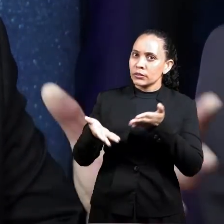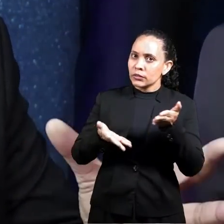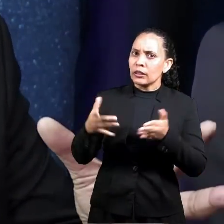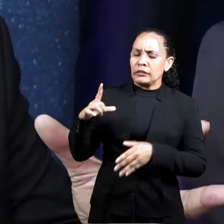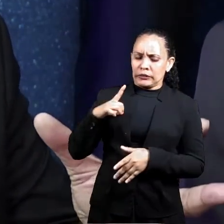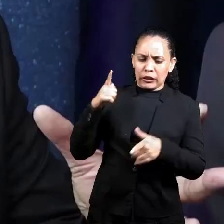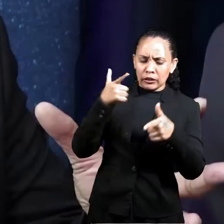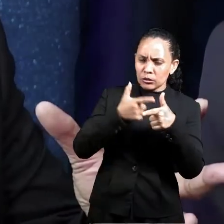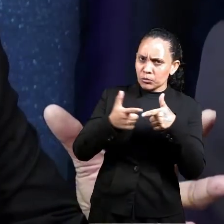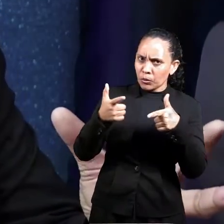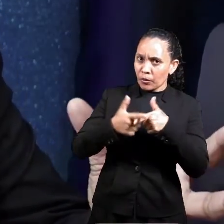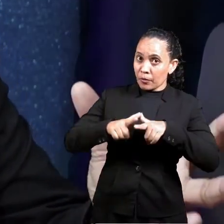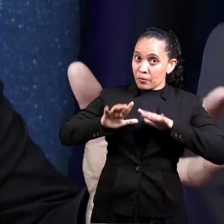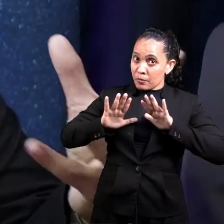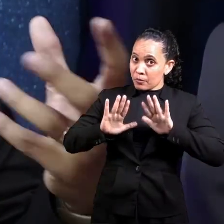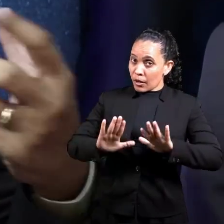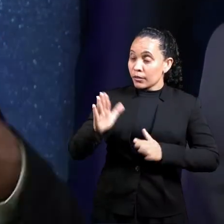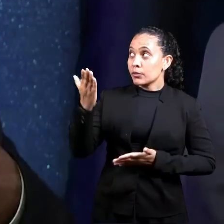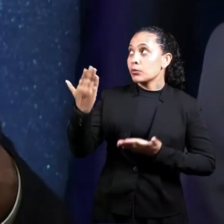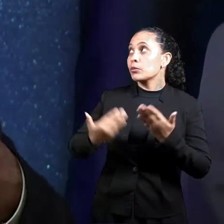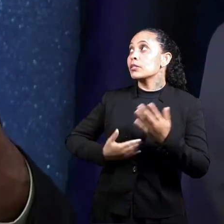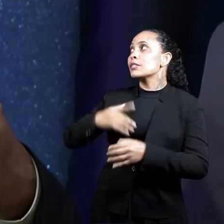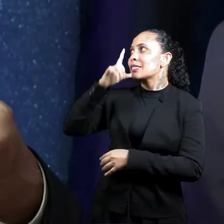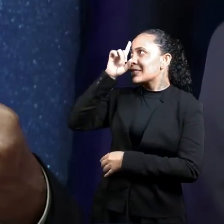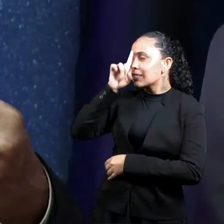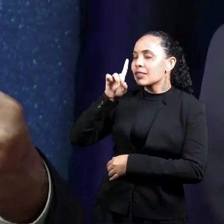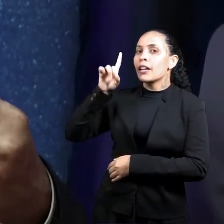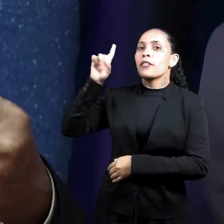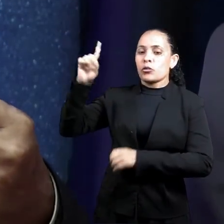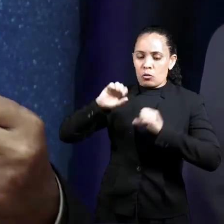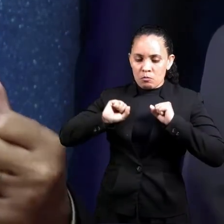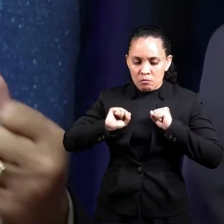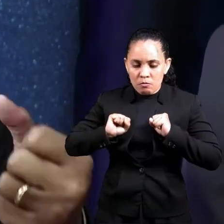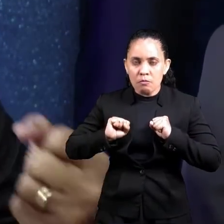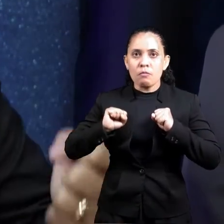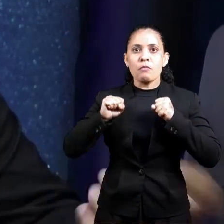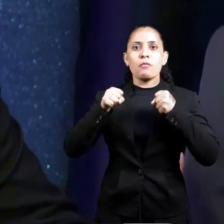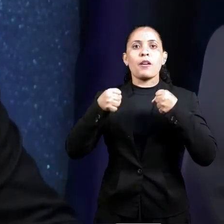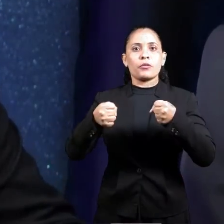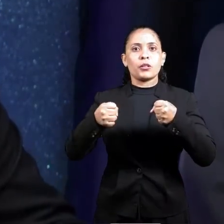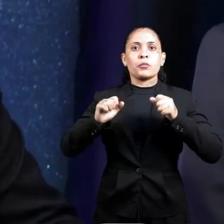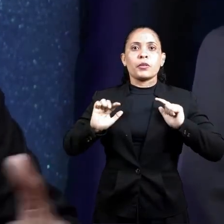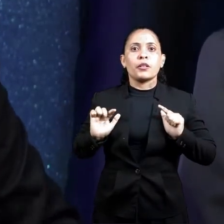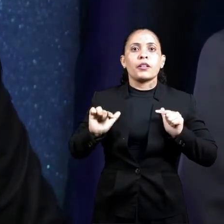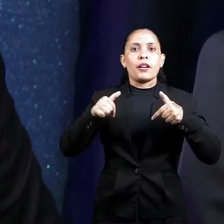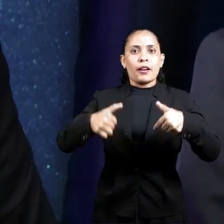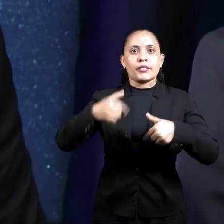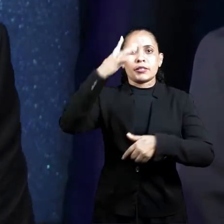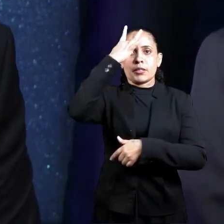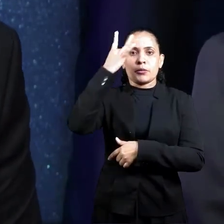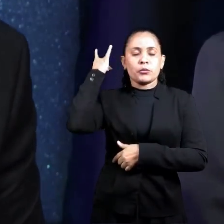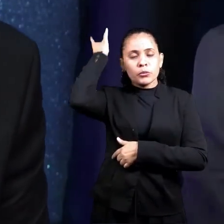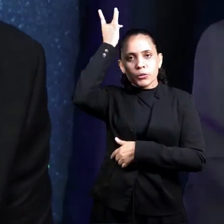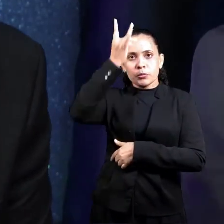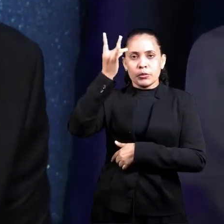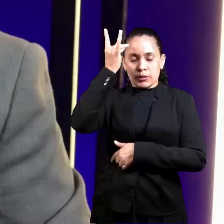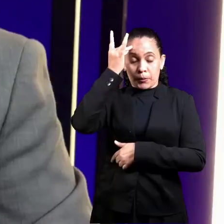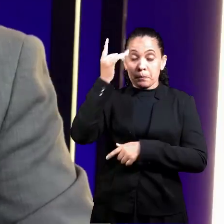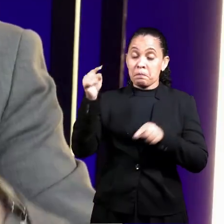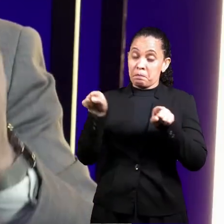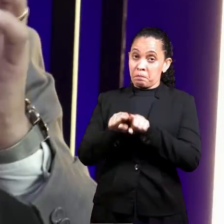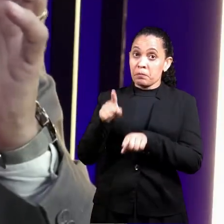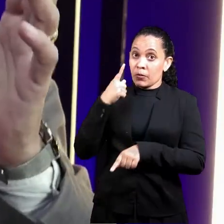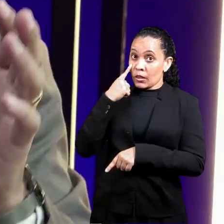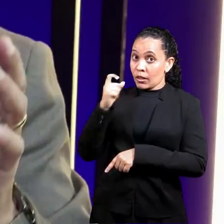vem dificuldades, mas o servo sai mais rico, né, da operação de Deus na vida dele. Exatamente. E é interessante que